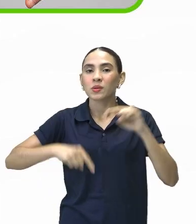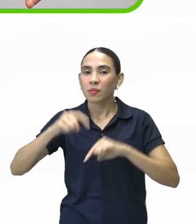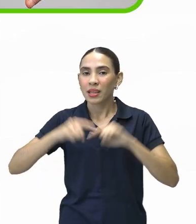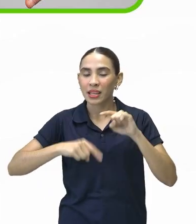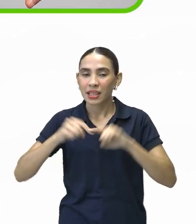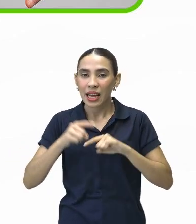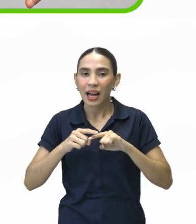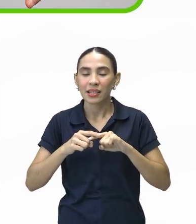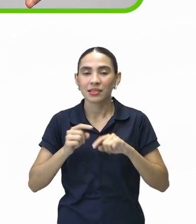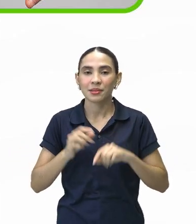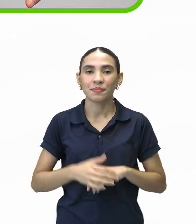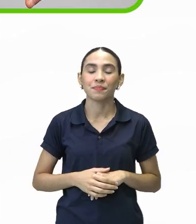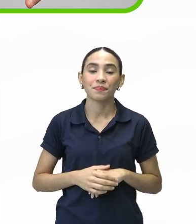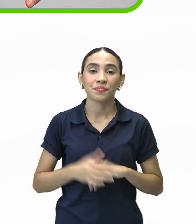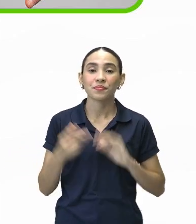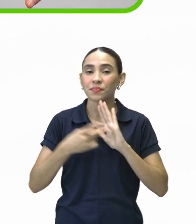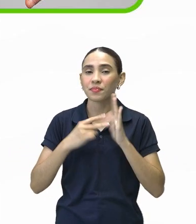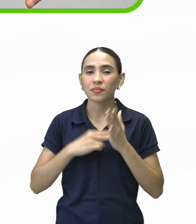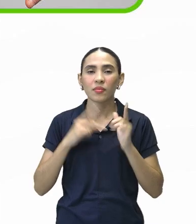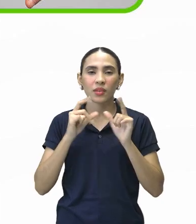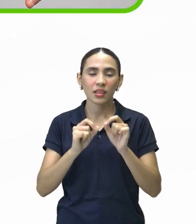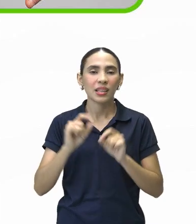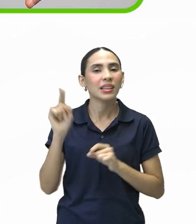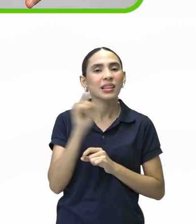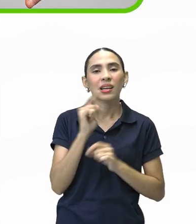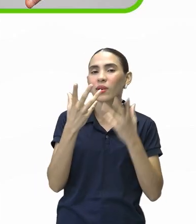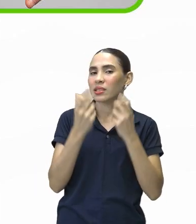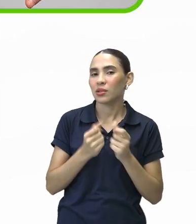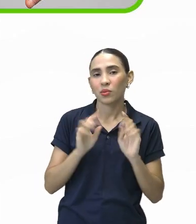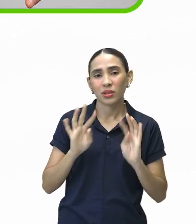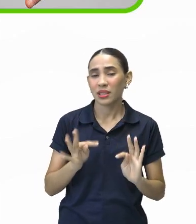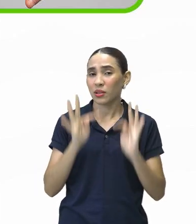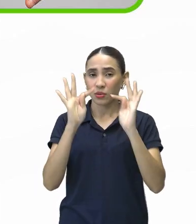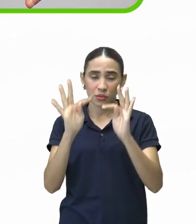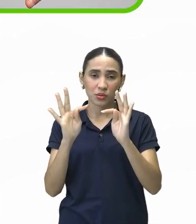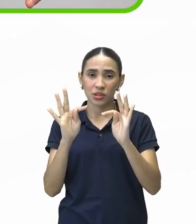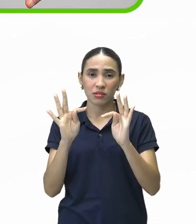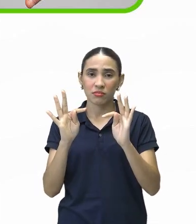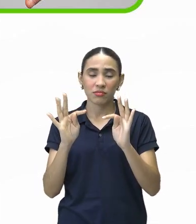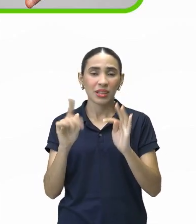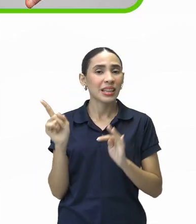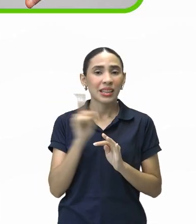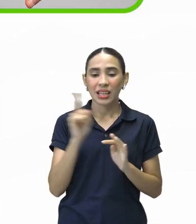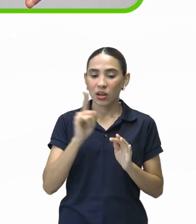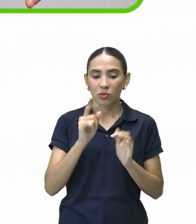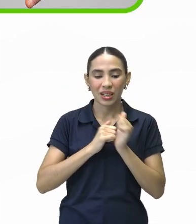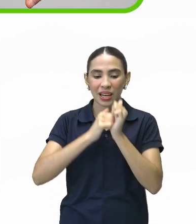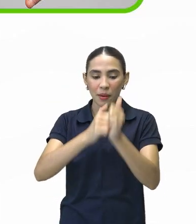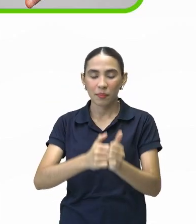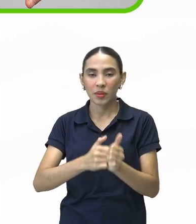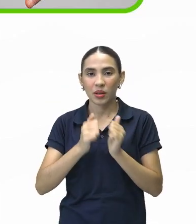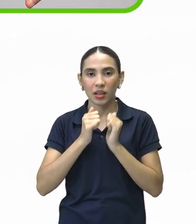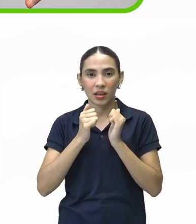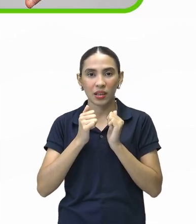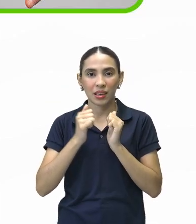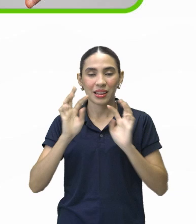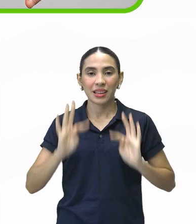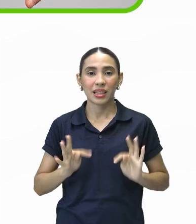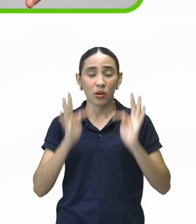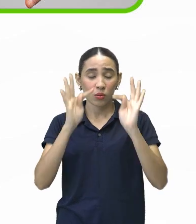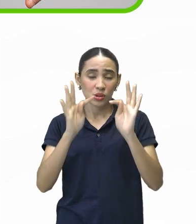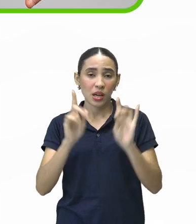de equipamentos. Ou seja, ela não aderiu à tecnologia, ela não caminhou com a tecnologia. Há quem